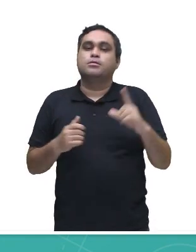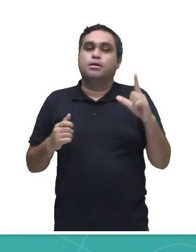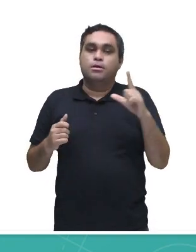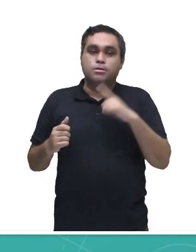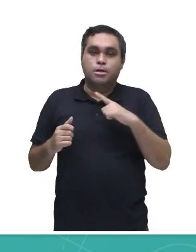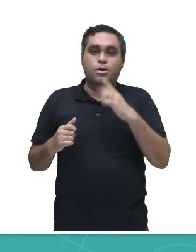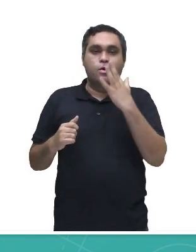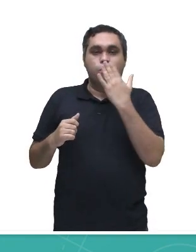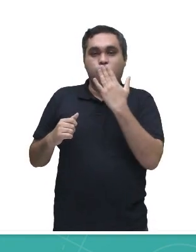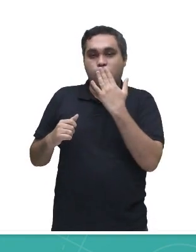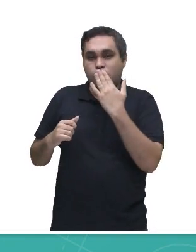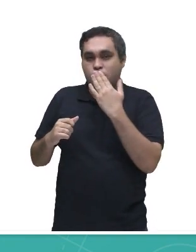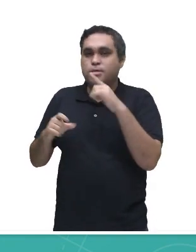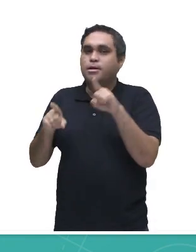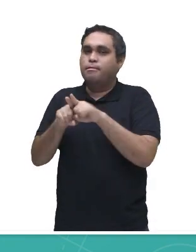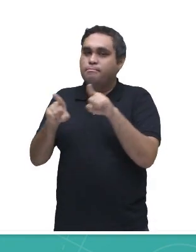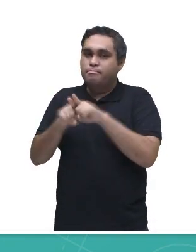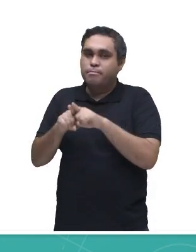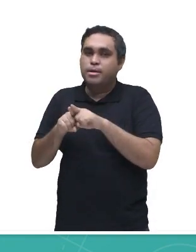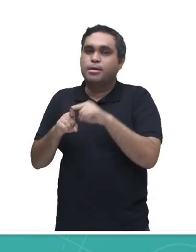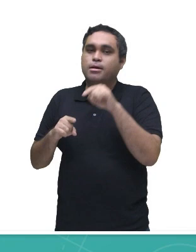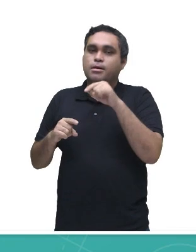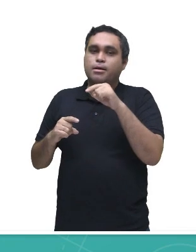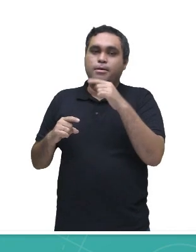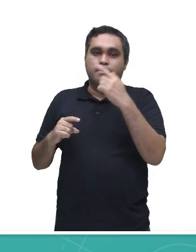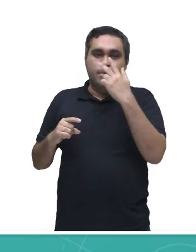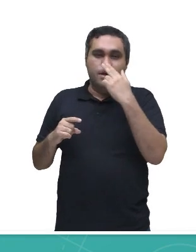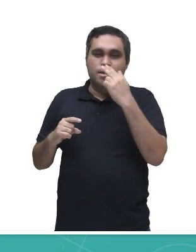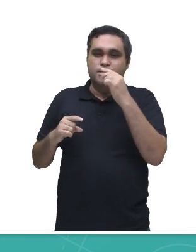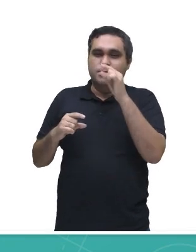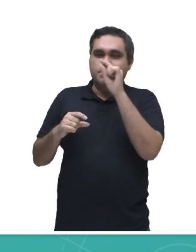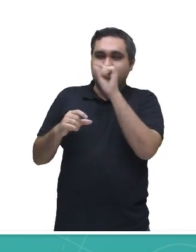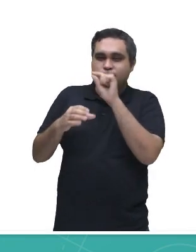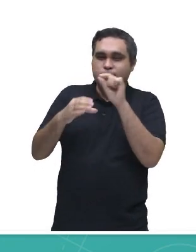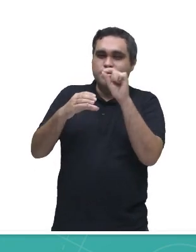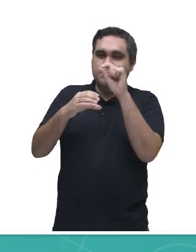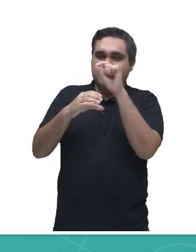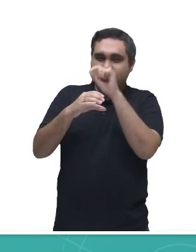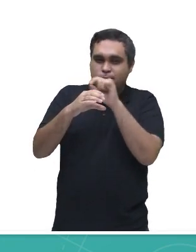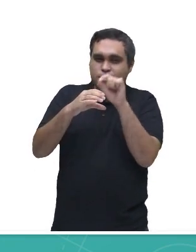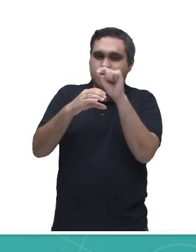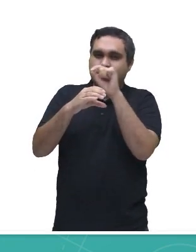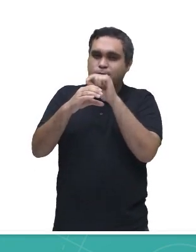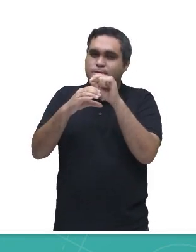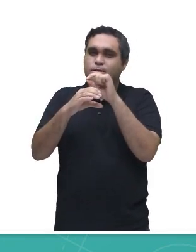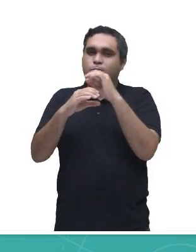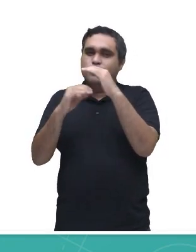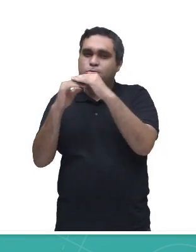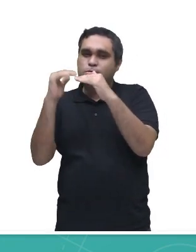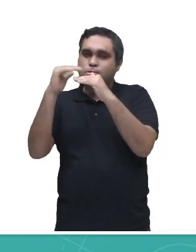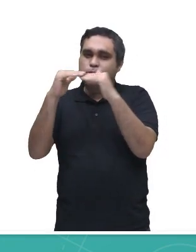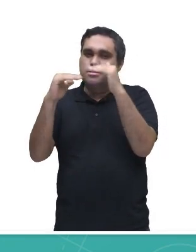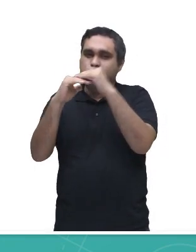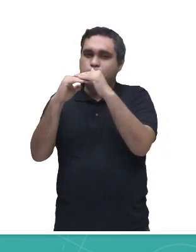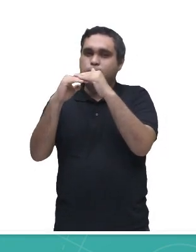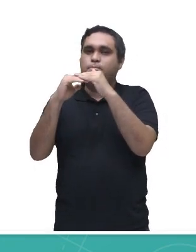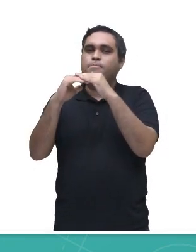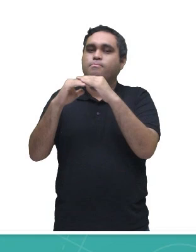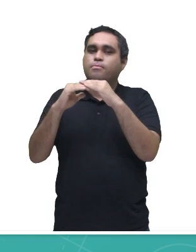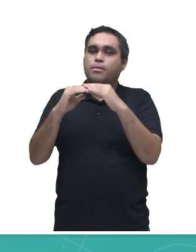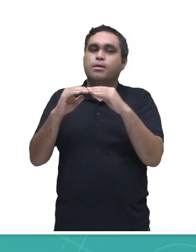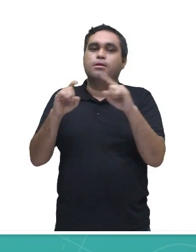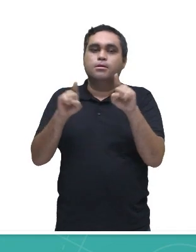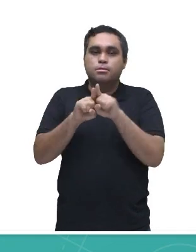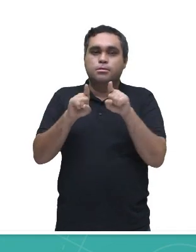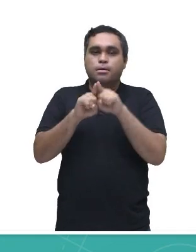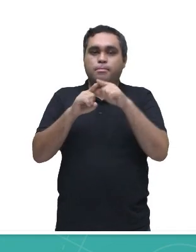cloroplasto, que tem uma forma como se fossem grãos amontoados um em cima do outro e grandes vacúolos que ocupam